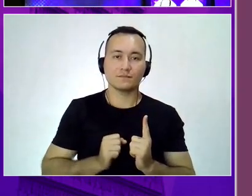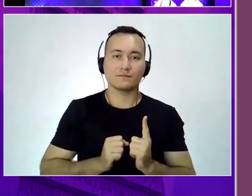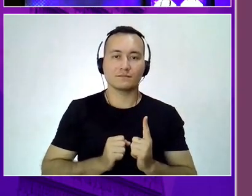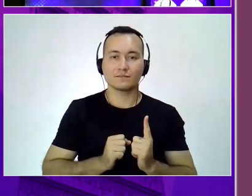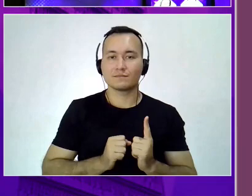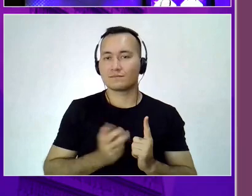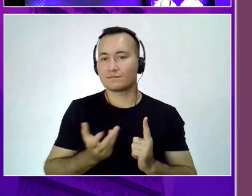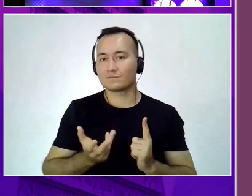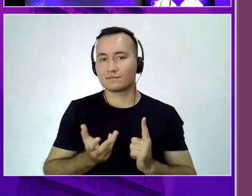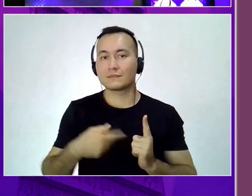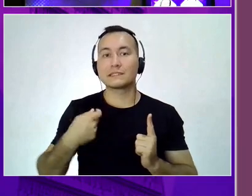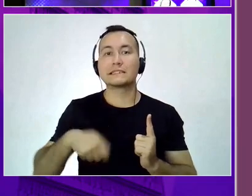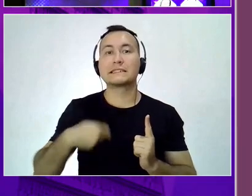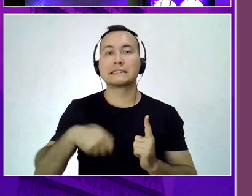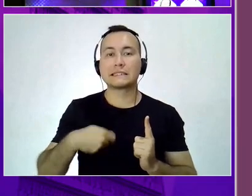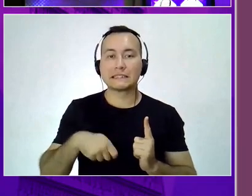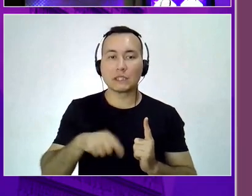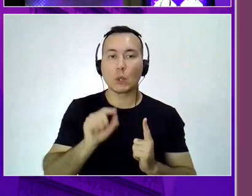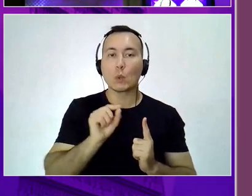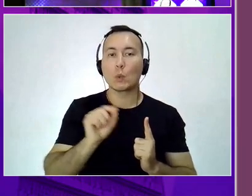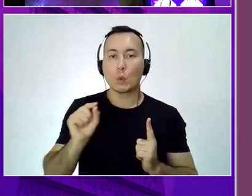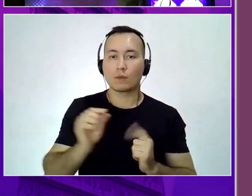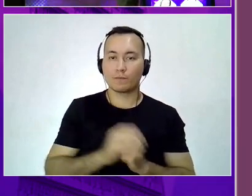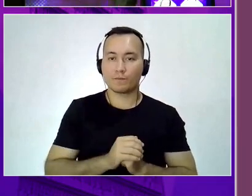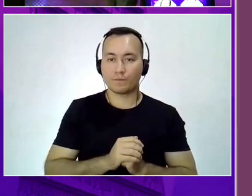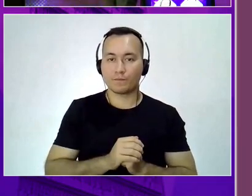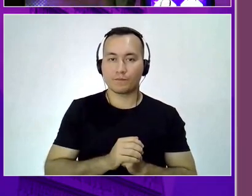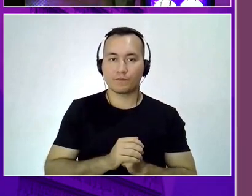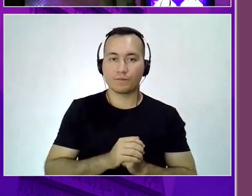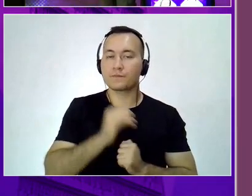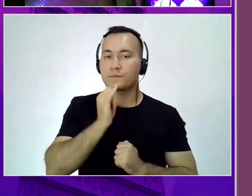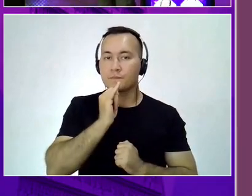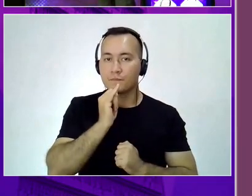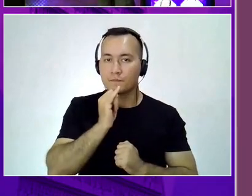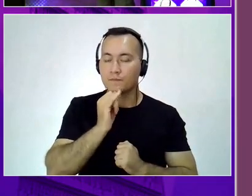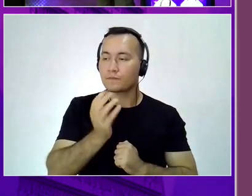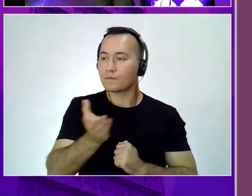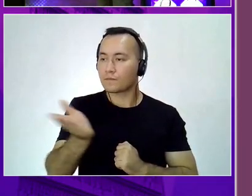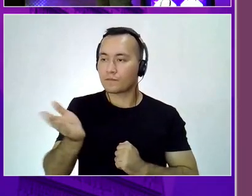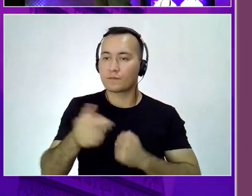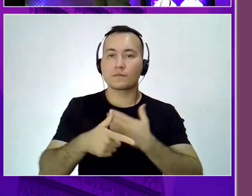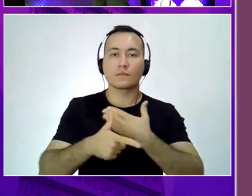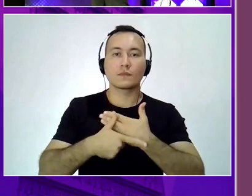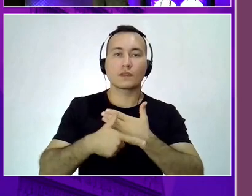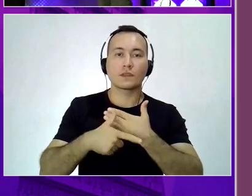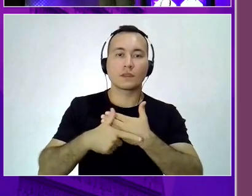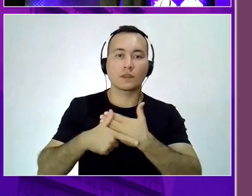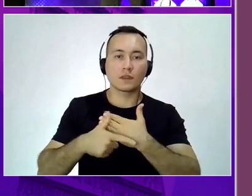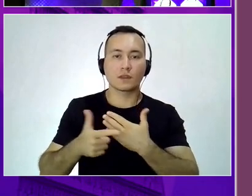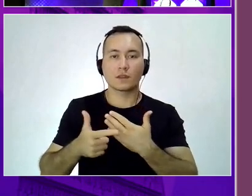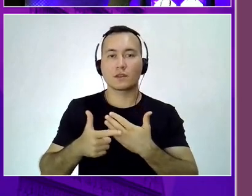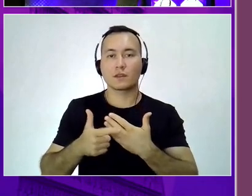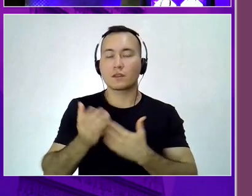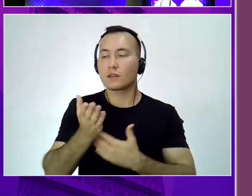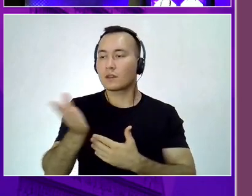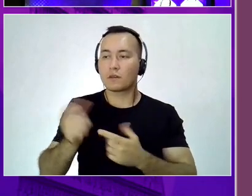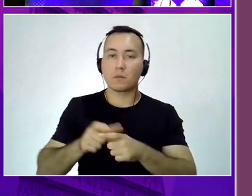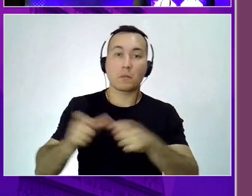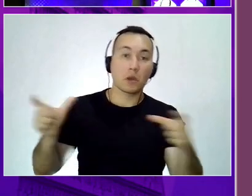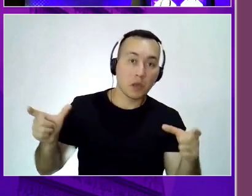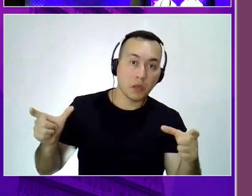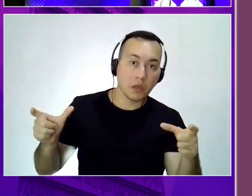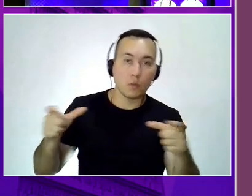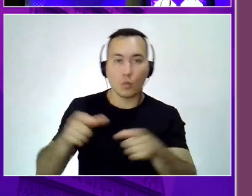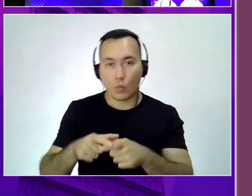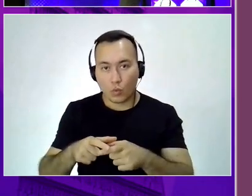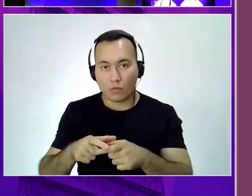elas, mas tem alguns outros pontos importantes. Então, eu preciso entender quais os papéis que estão envolvidos no meu time, qual é o tamanho e maturidade do meu time, então, que tipo